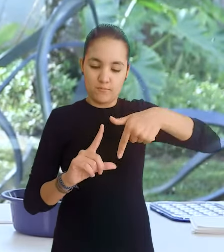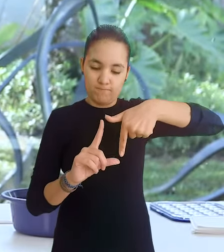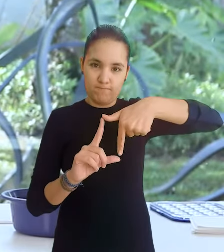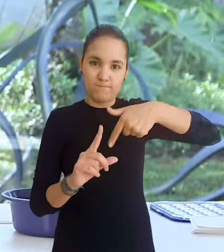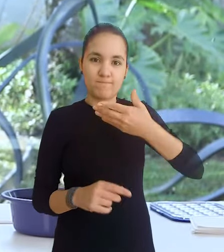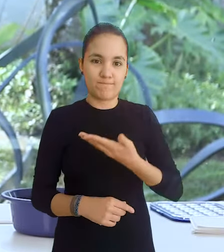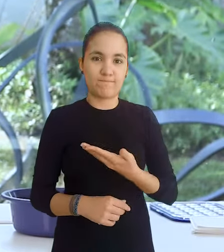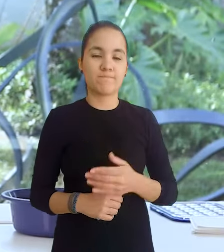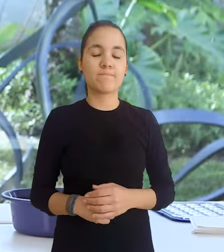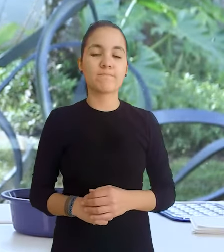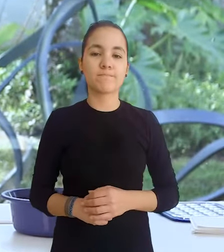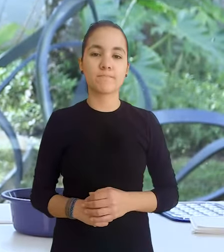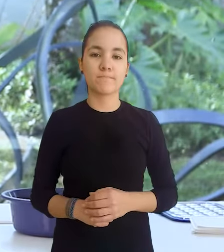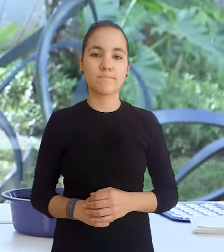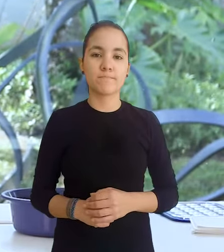aqui.